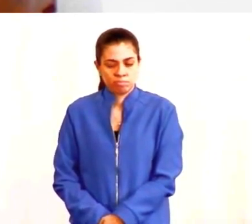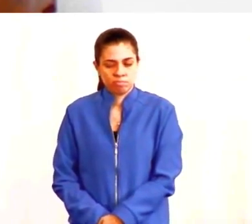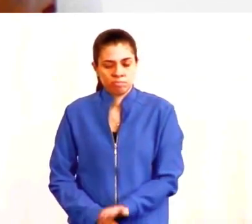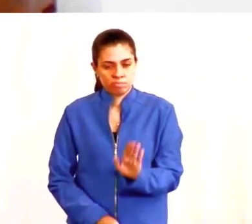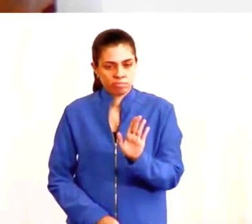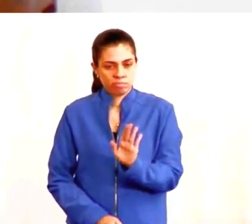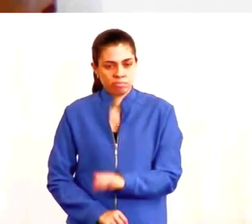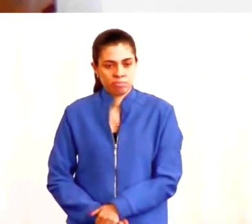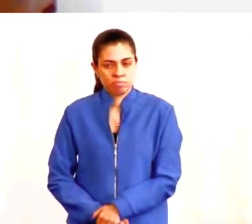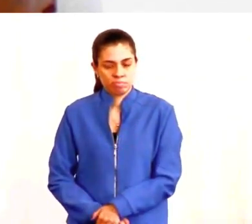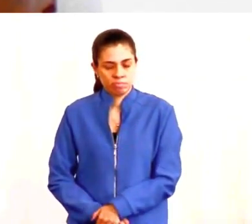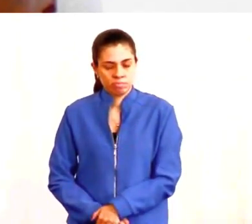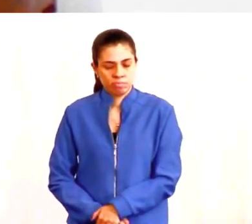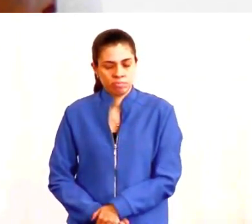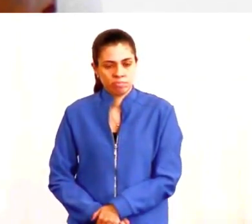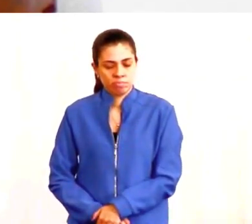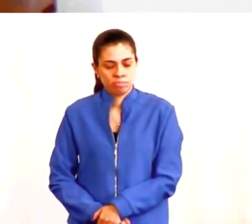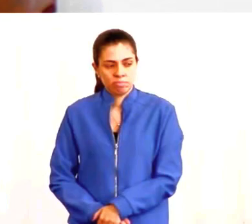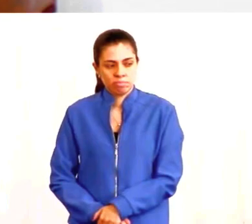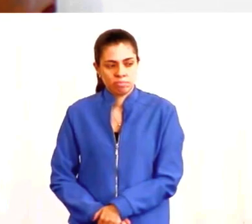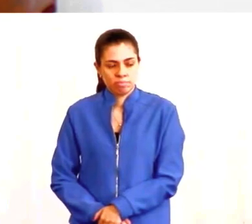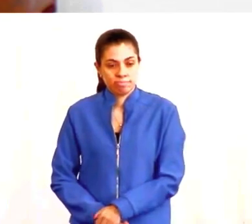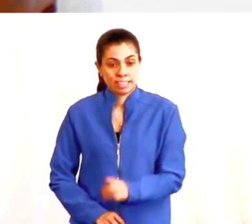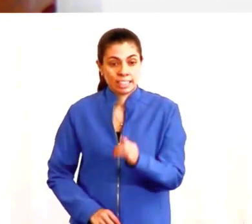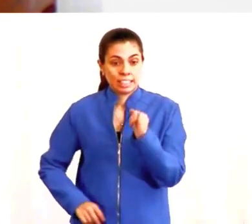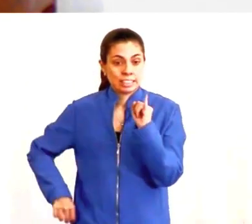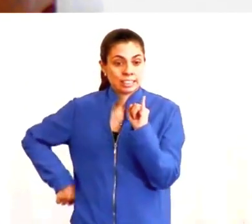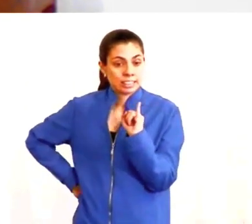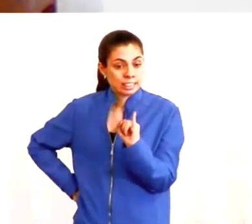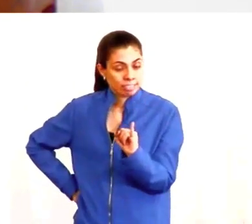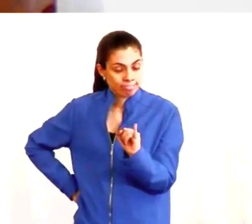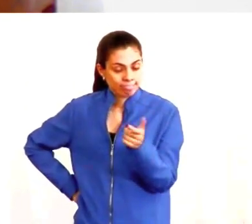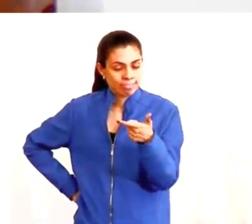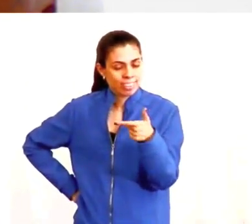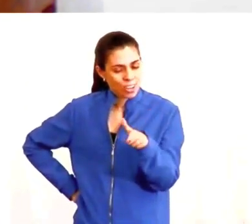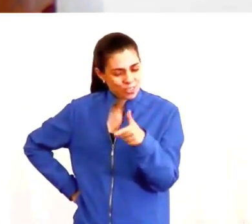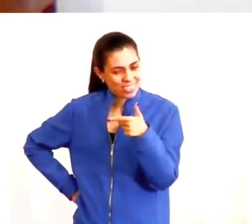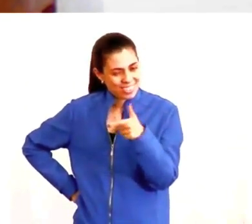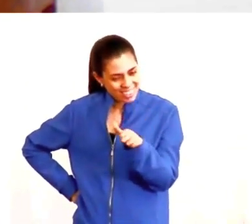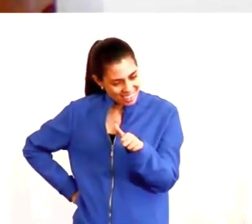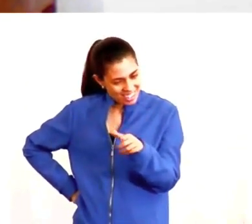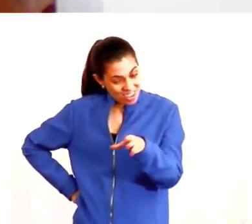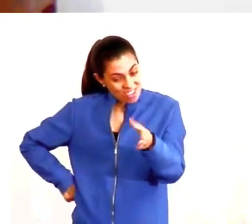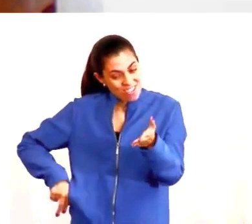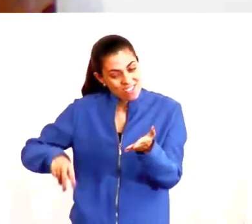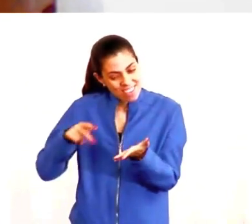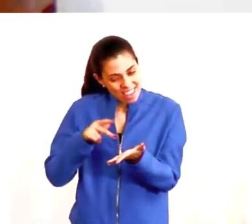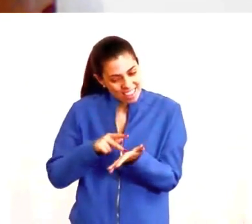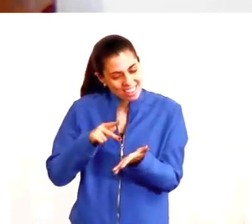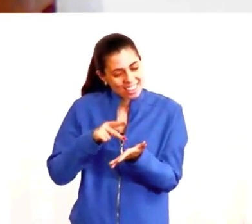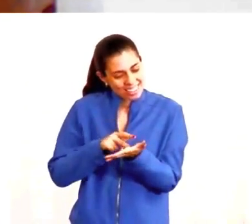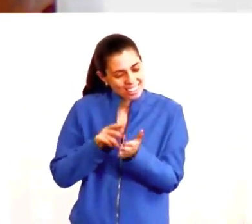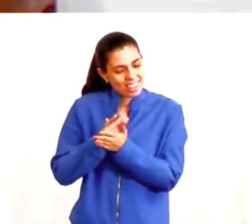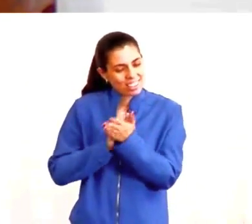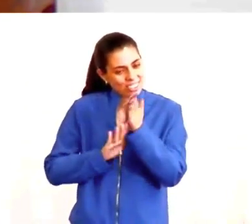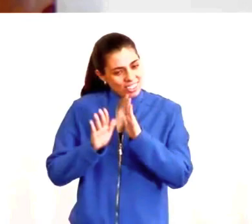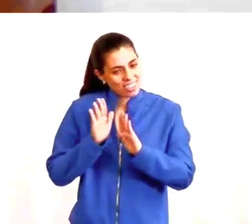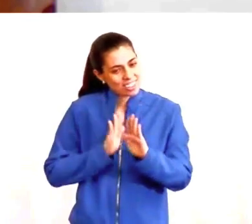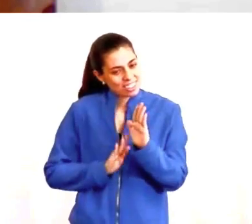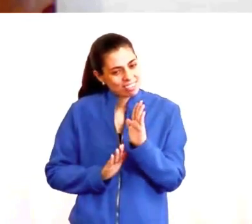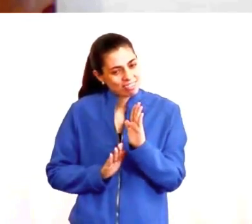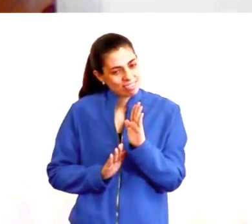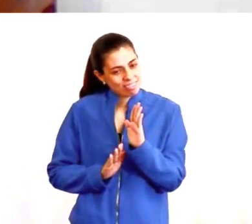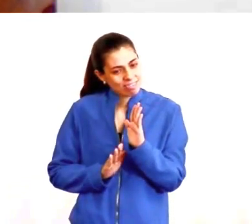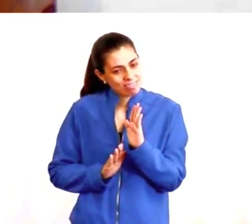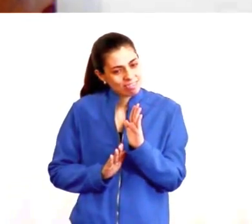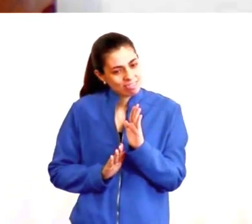Provavelmente, muito possivelmente, se não houver essa adoração verdadeira ao Senhor, nós não veremos a